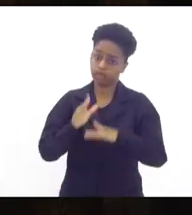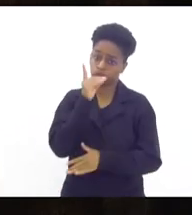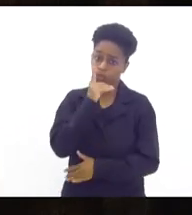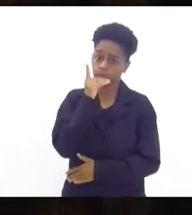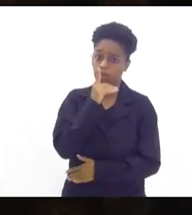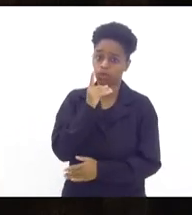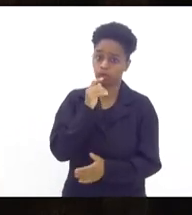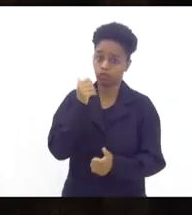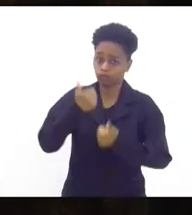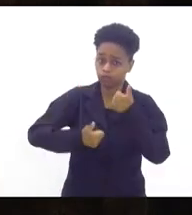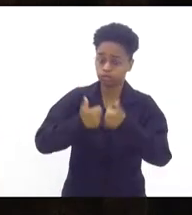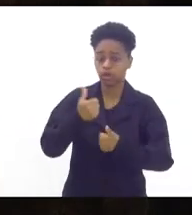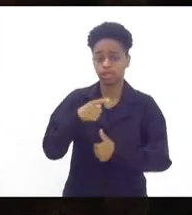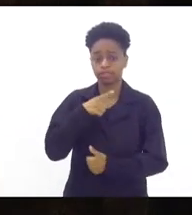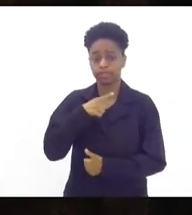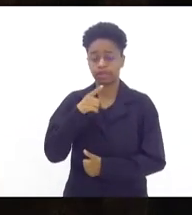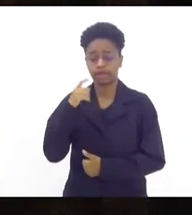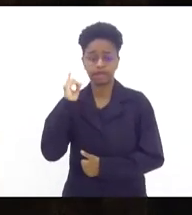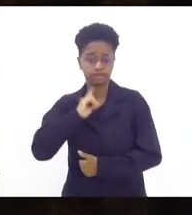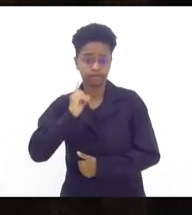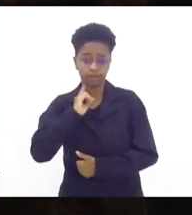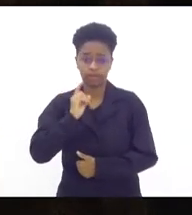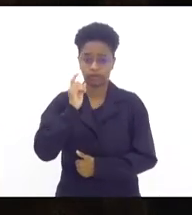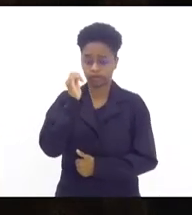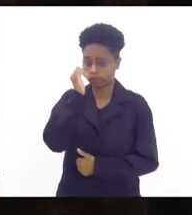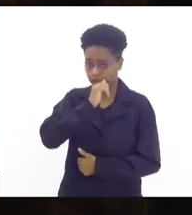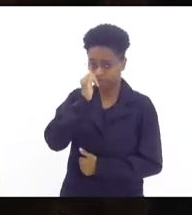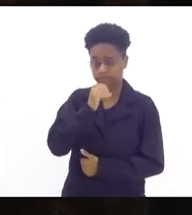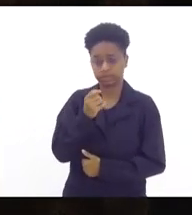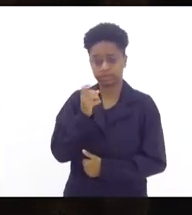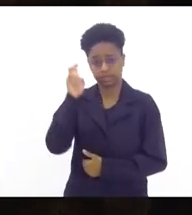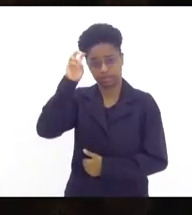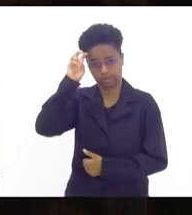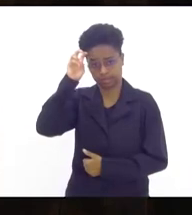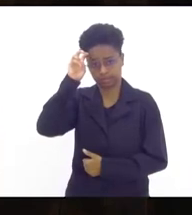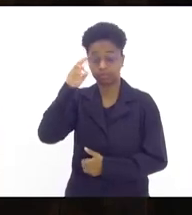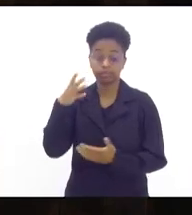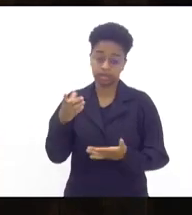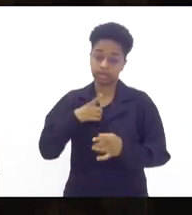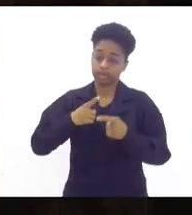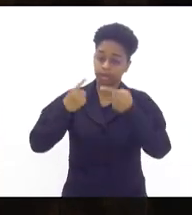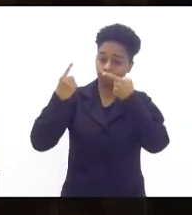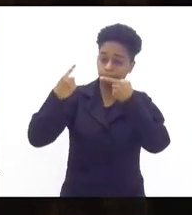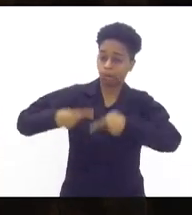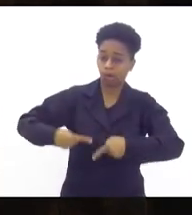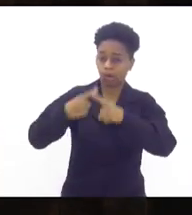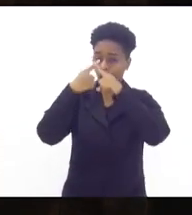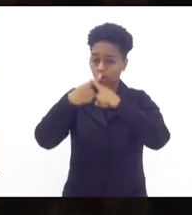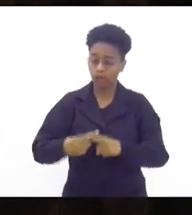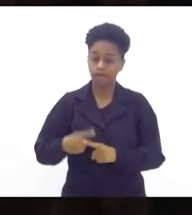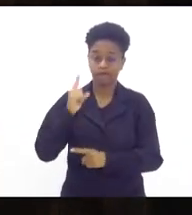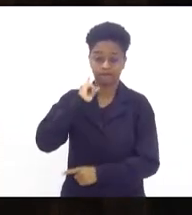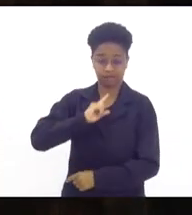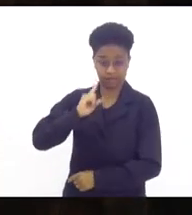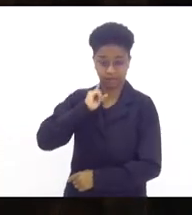nós vamos ter o fla-flu quinta-feira E aí como foi colocado aqui quando tem jogo do Flamengo o problema é que mora